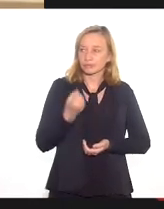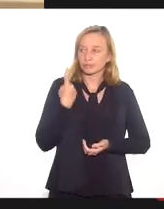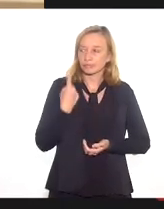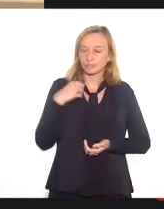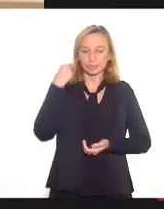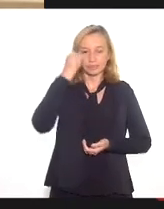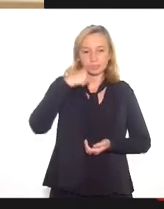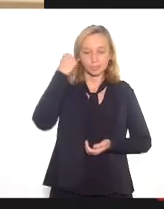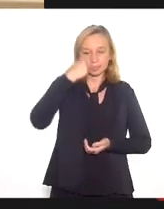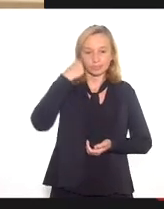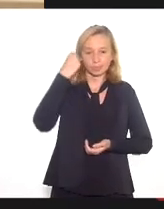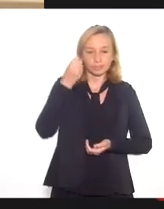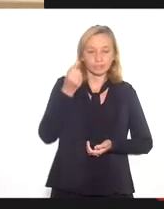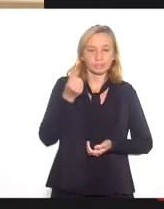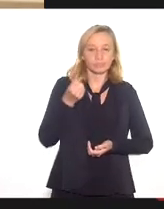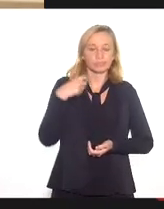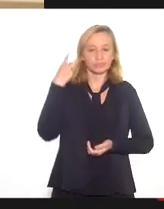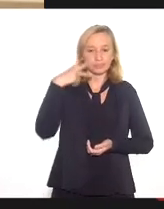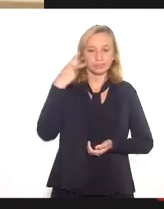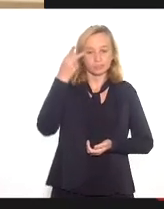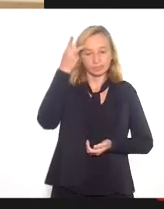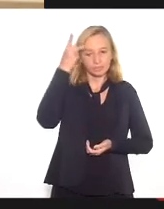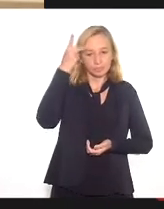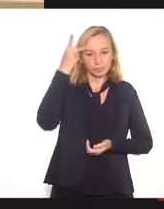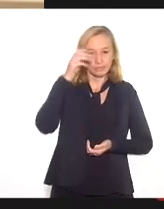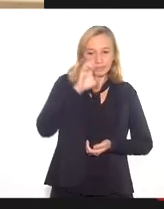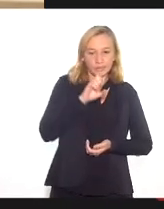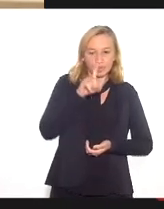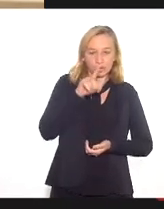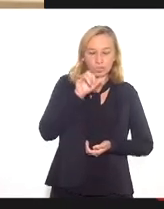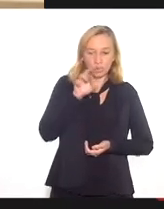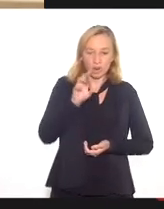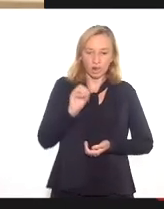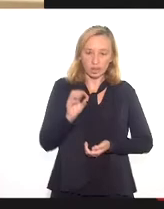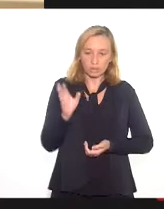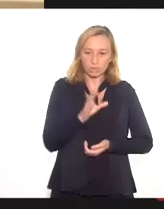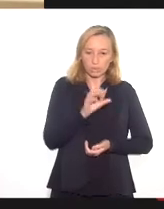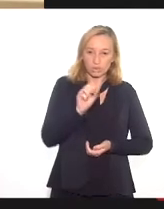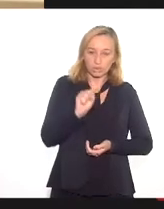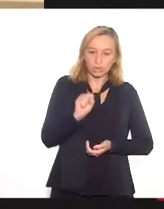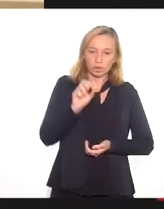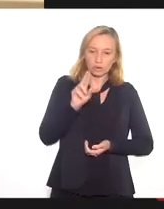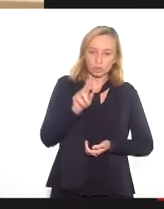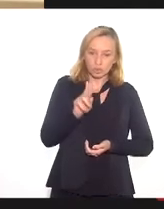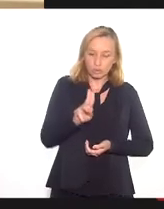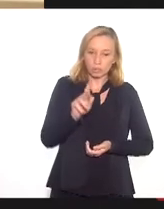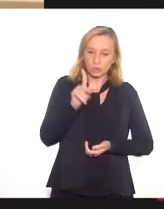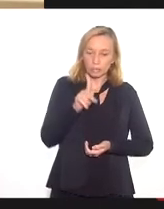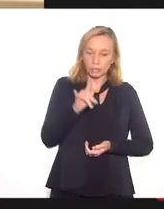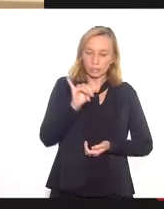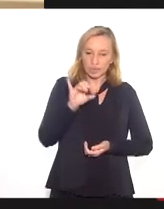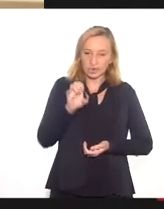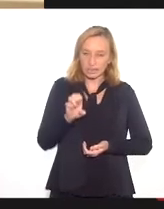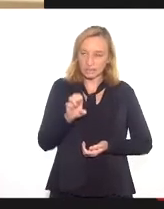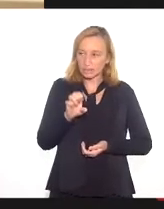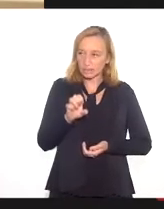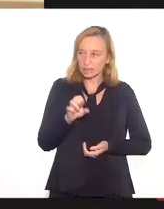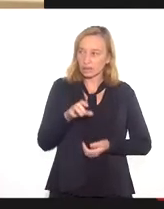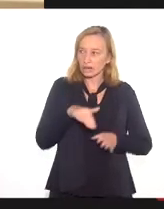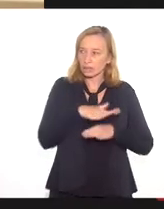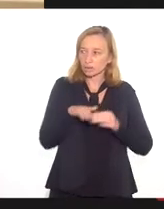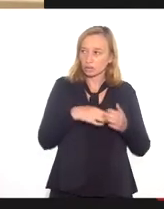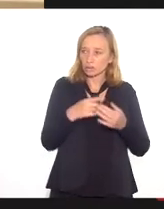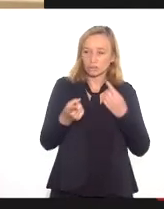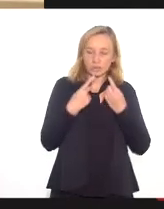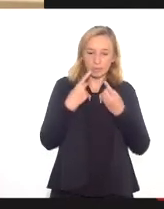vereador de São Paulo, Eduardo Suplicy, que traz aí todo um debate sobre renda básica, nós temos aqui também o